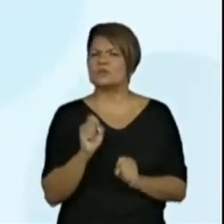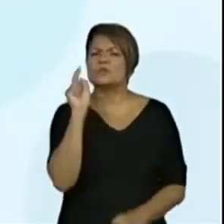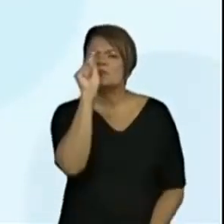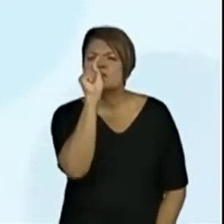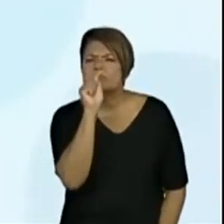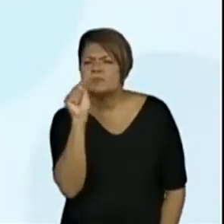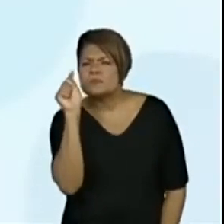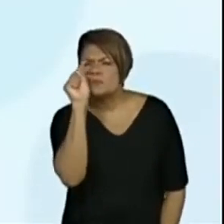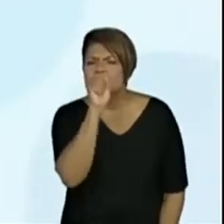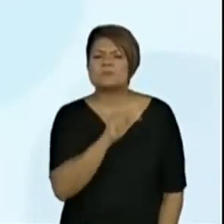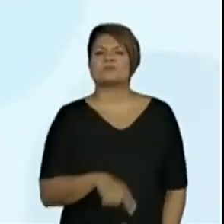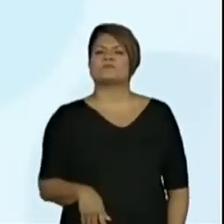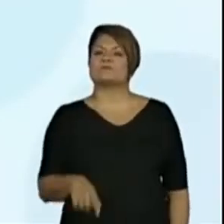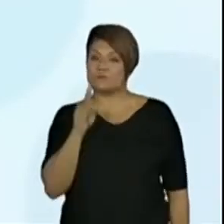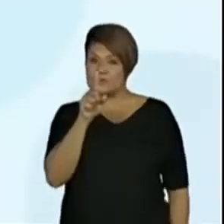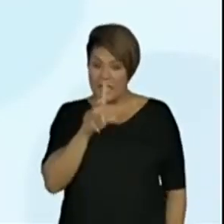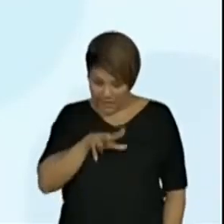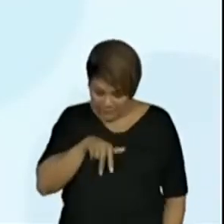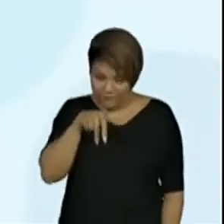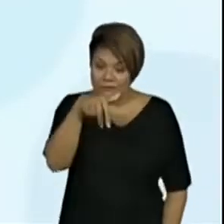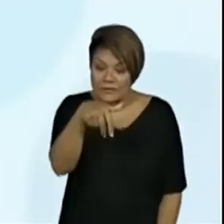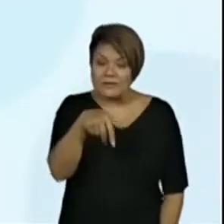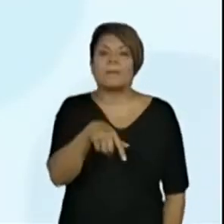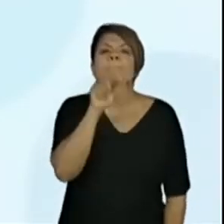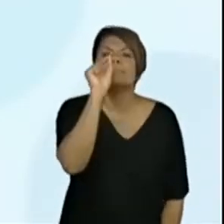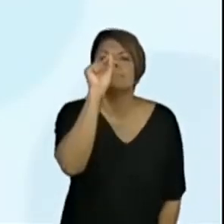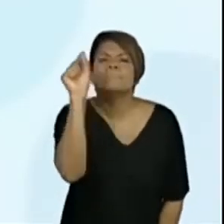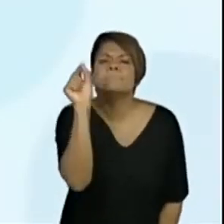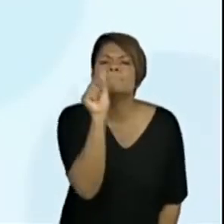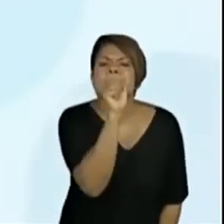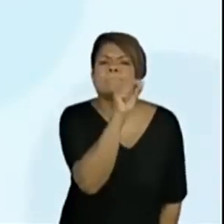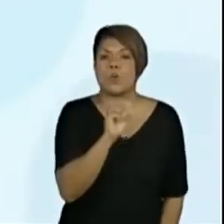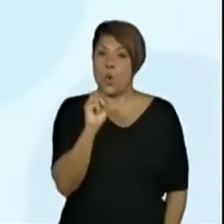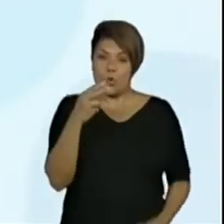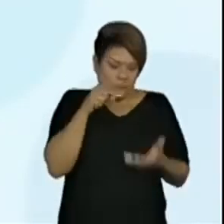contar, saia do seu lugar.